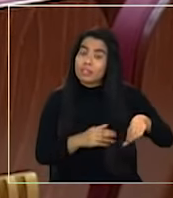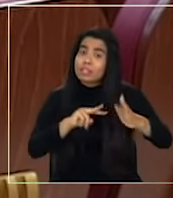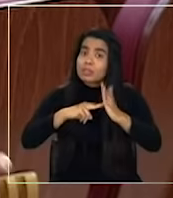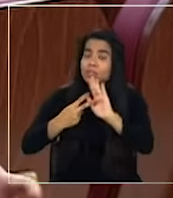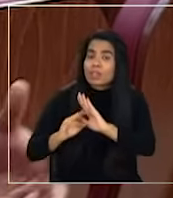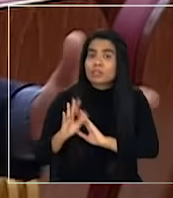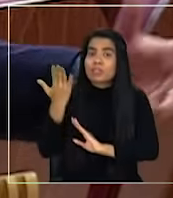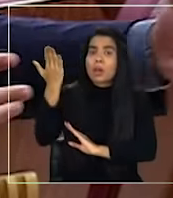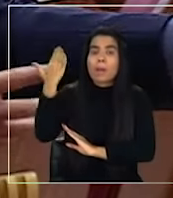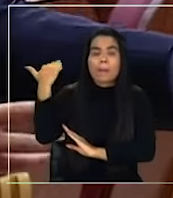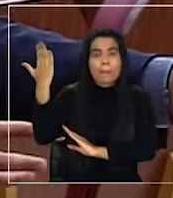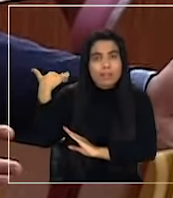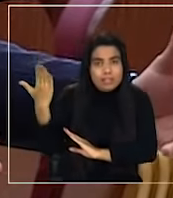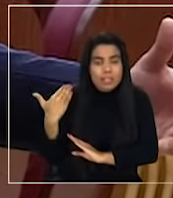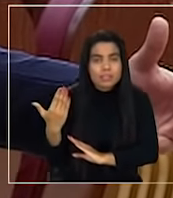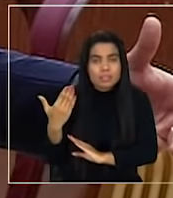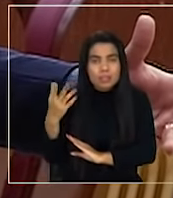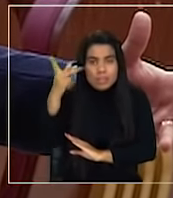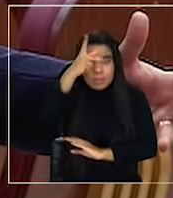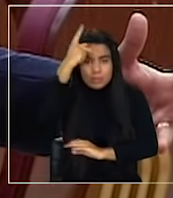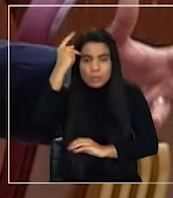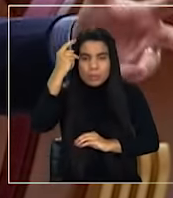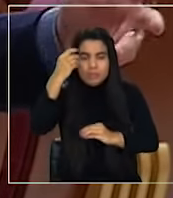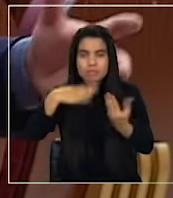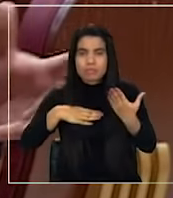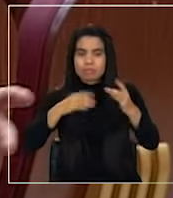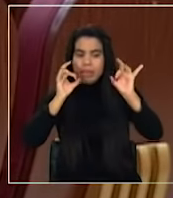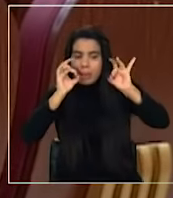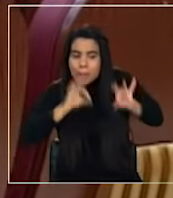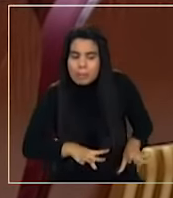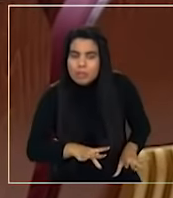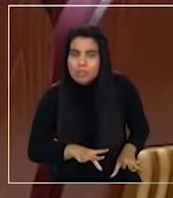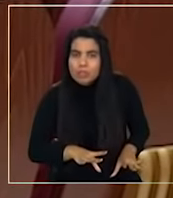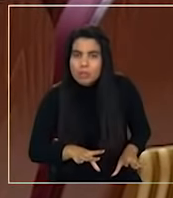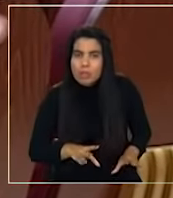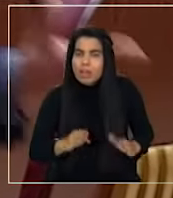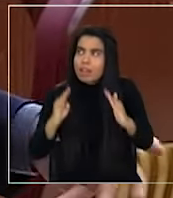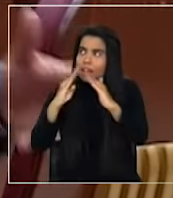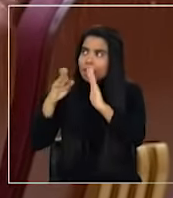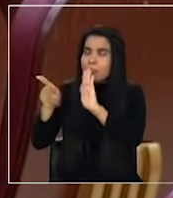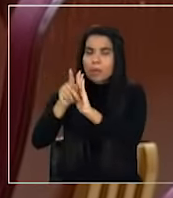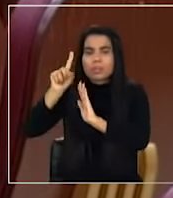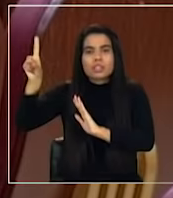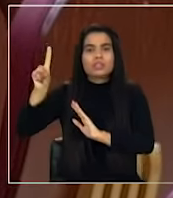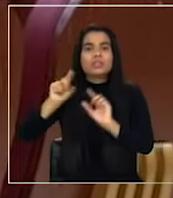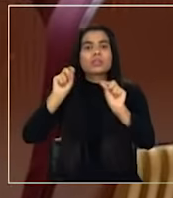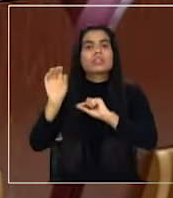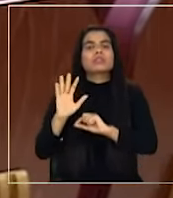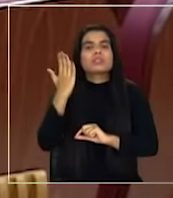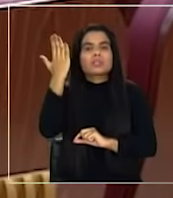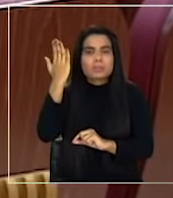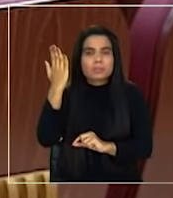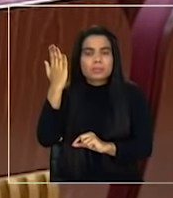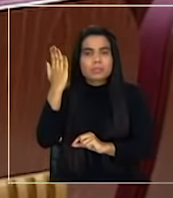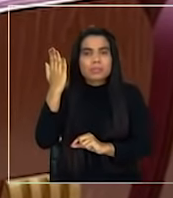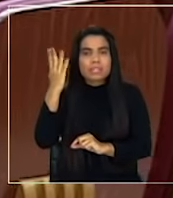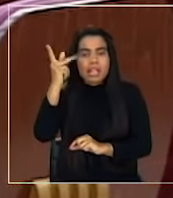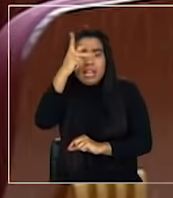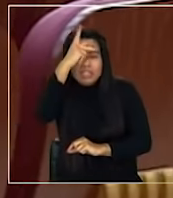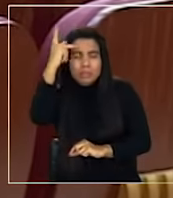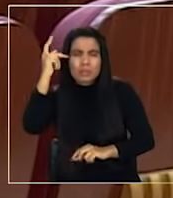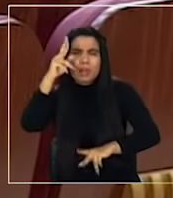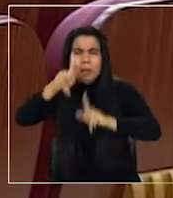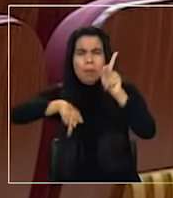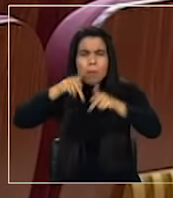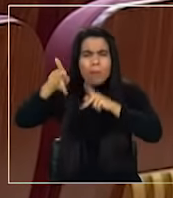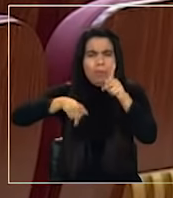Deus e começou a correr atrás da própria casa. O que aconteceu? Eles comiam e não se fartavam, eles bebiam e não